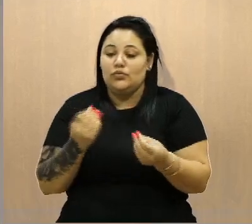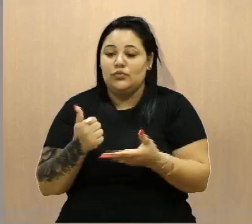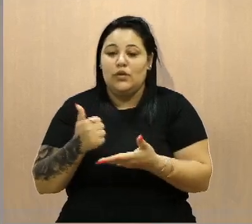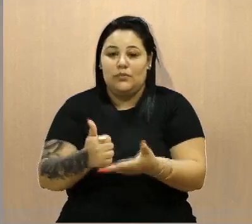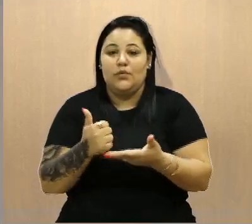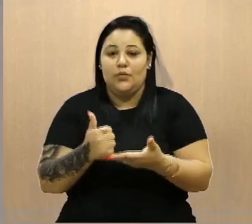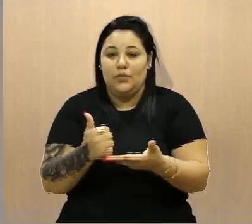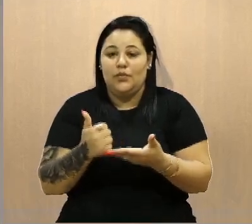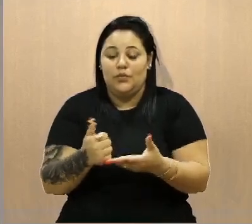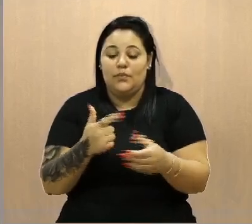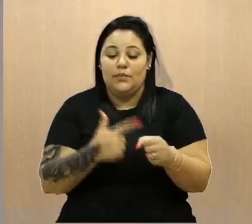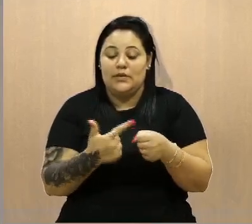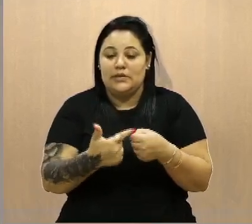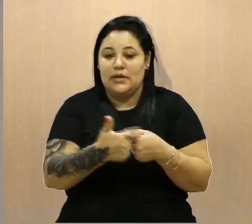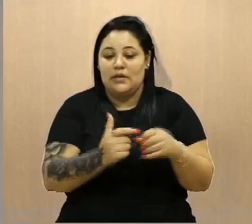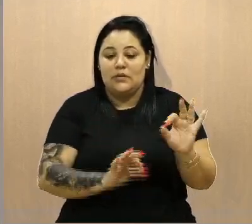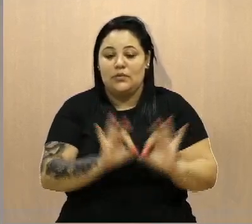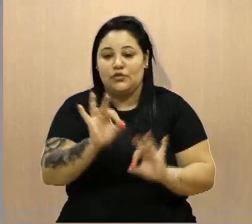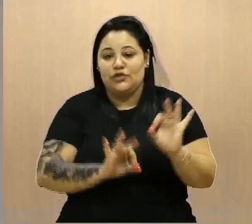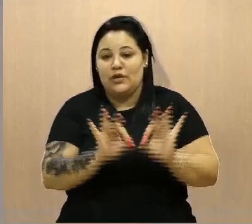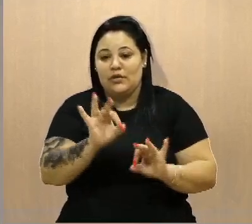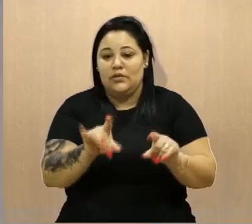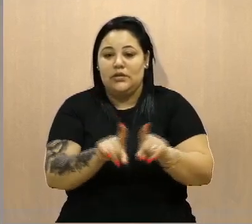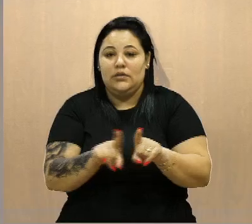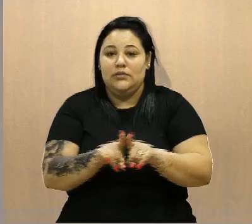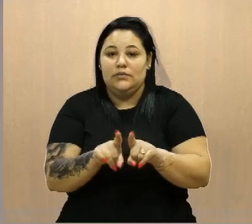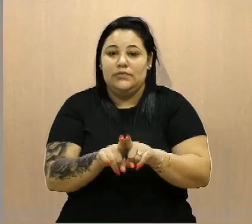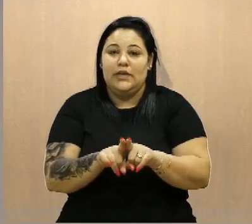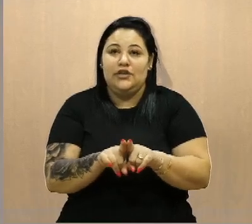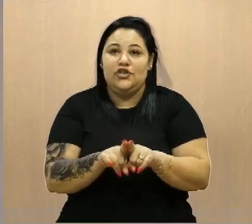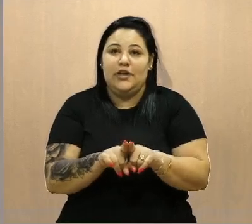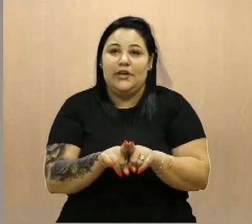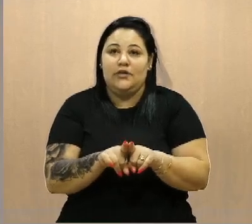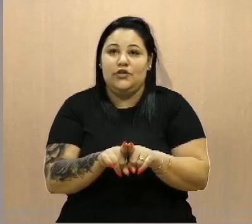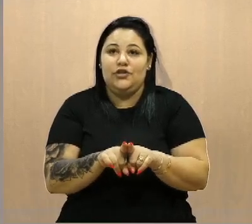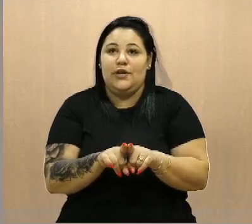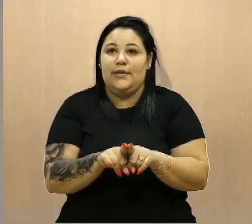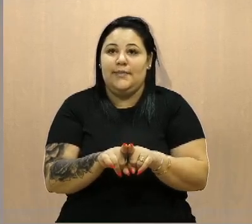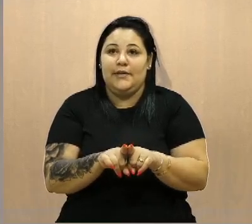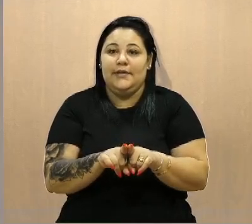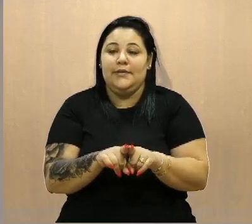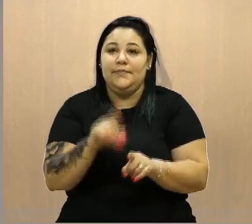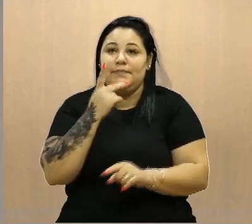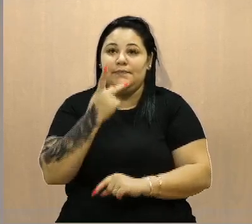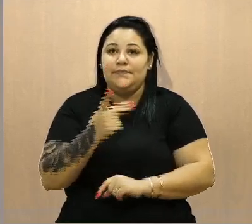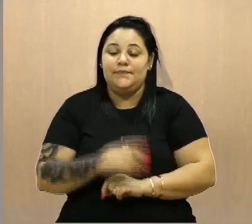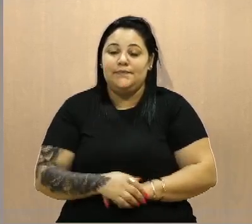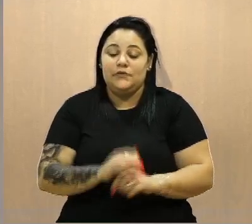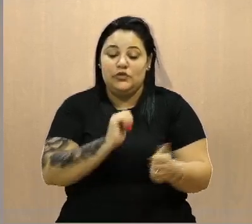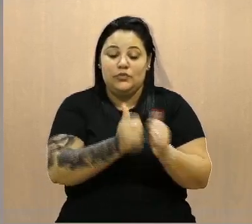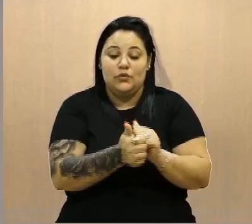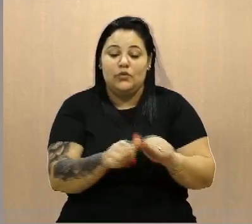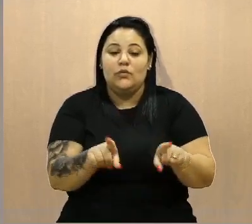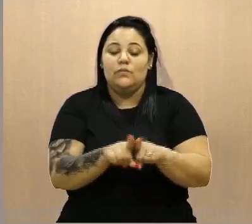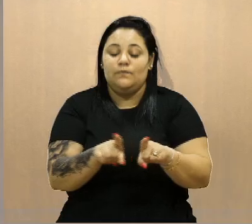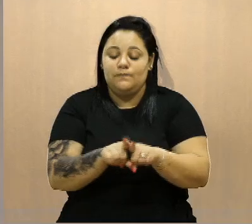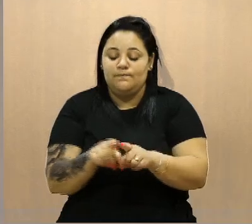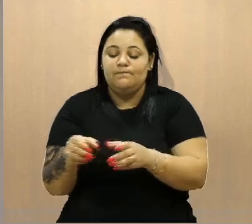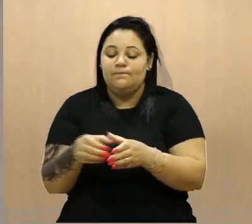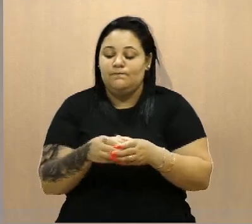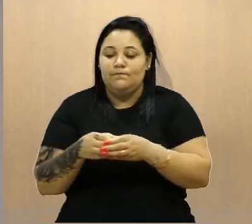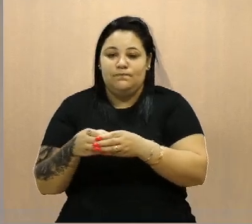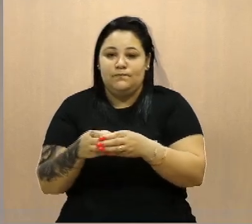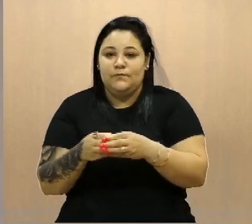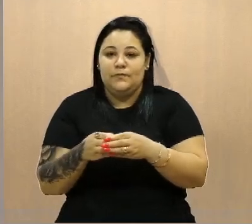nossa cidade, nos projetos, em várias áreas, né? Eu ressalto aqui o do esporte, mas também do turismo, que acho